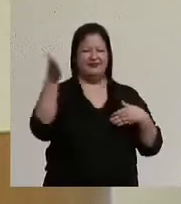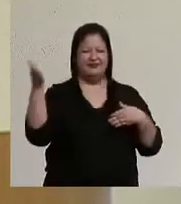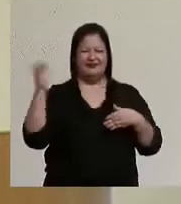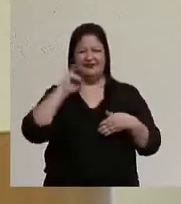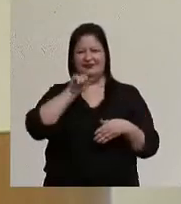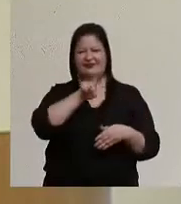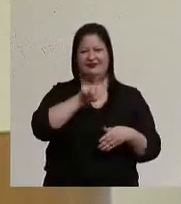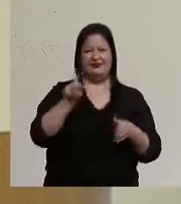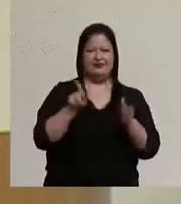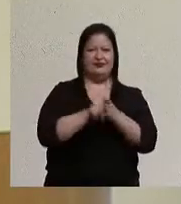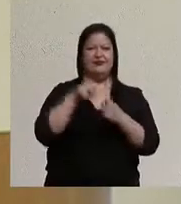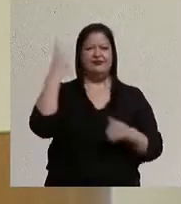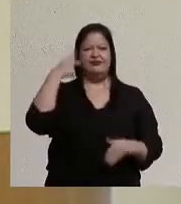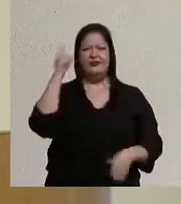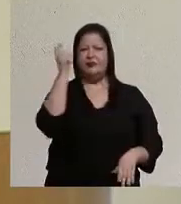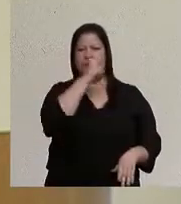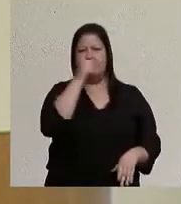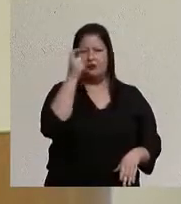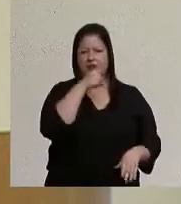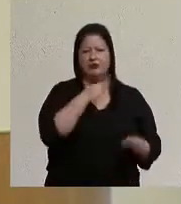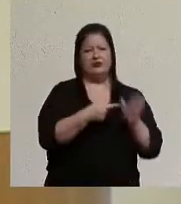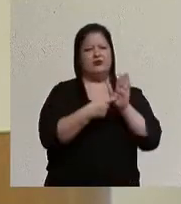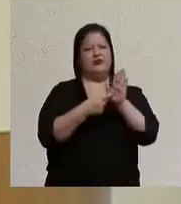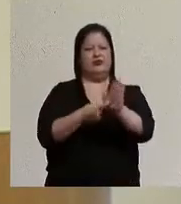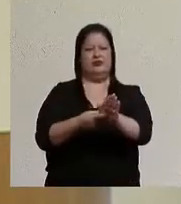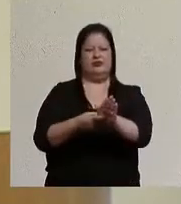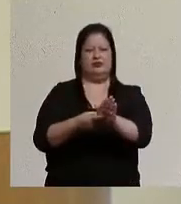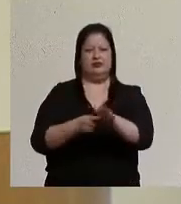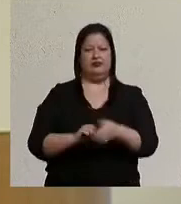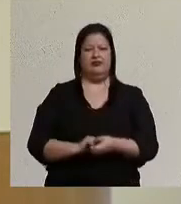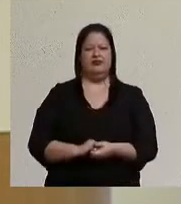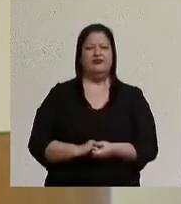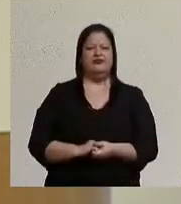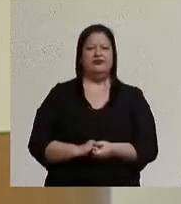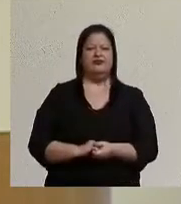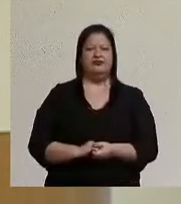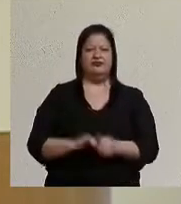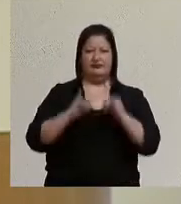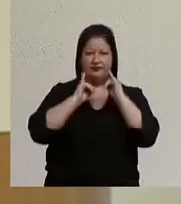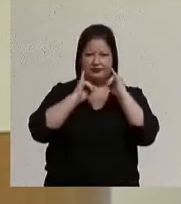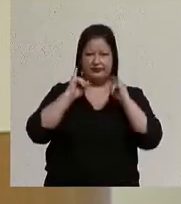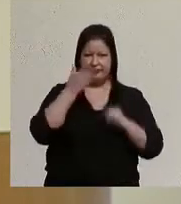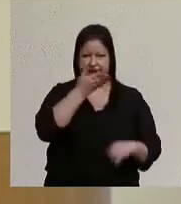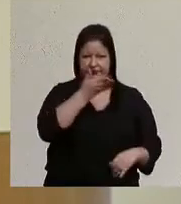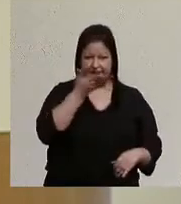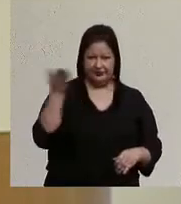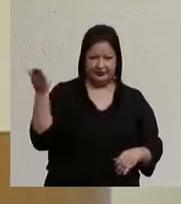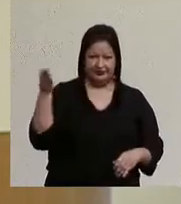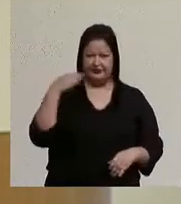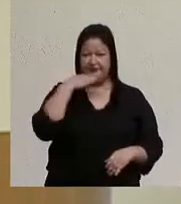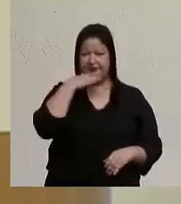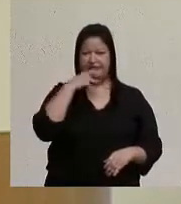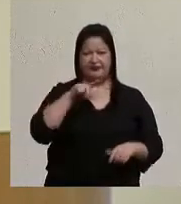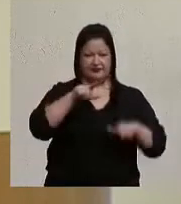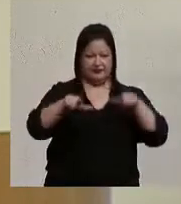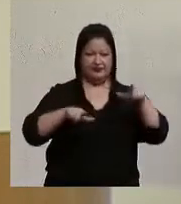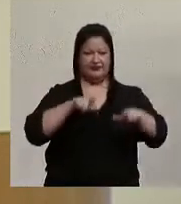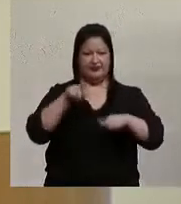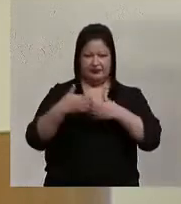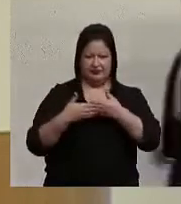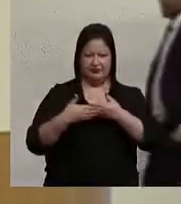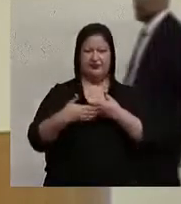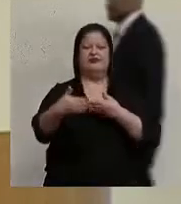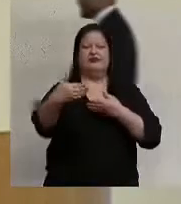e o vereador tá aí ó com mentiras Então é isso quero aqui dizer para você de Parnaíba que o trabalho vai